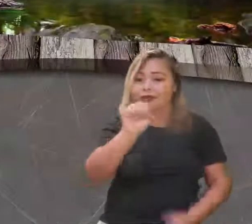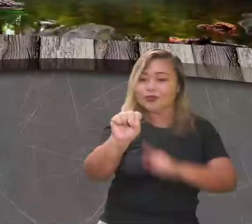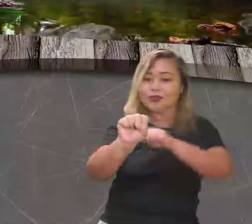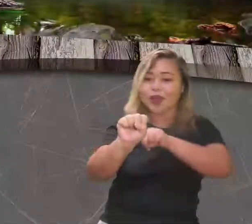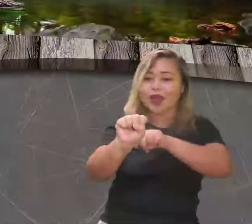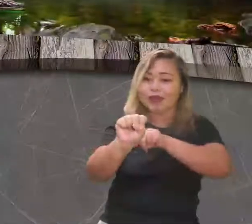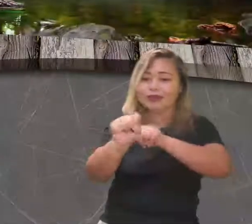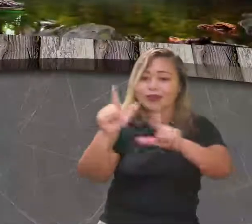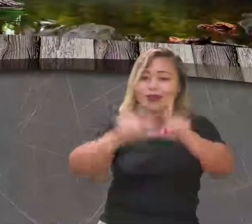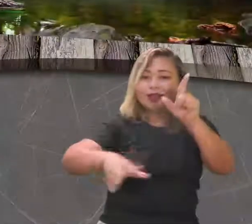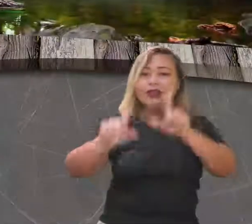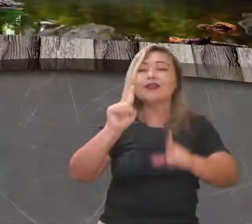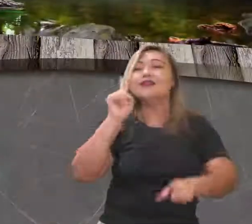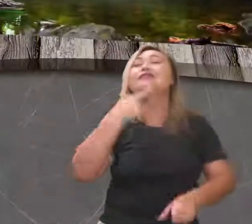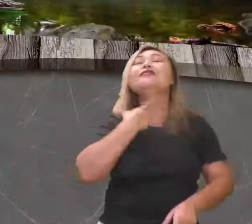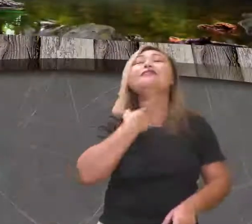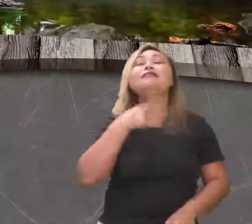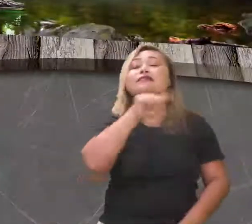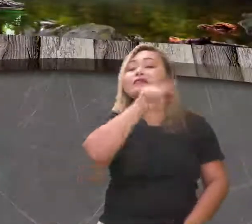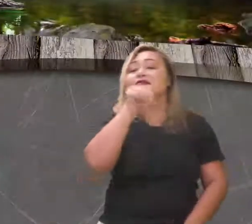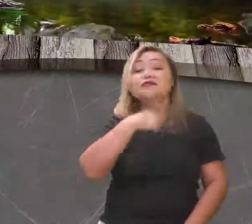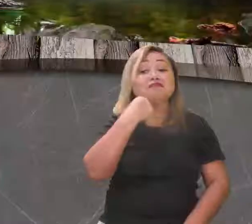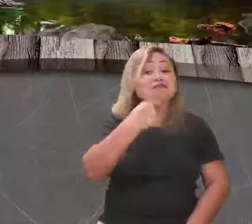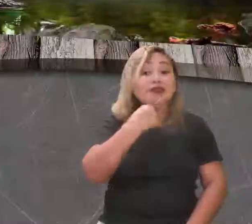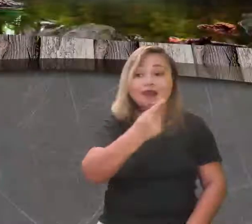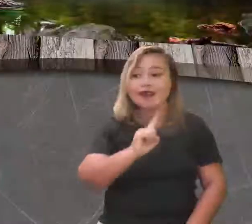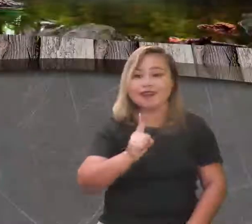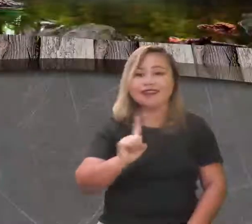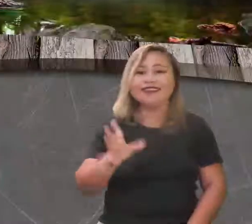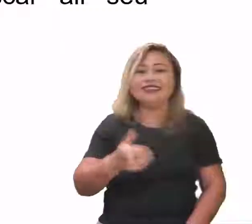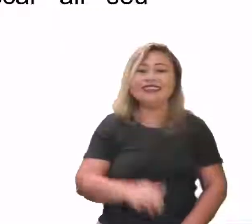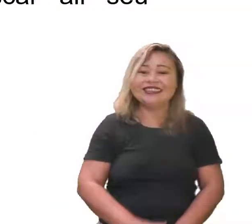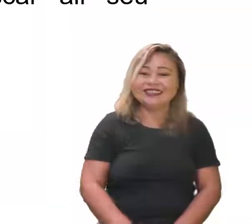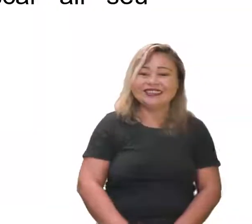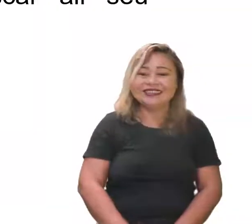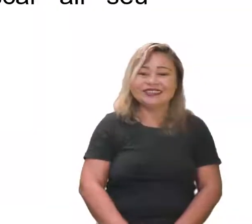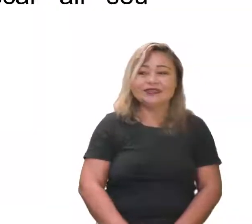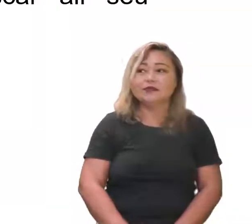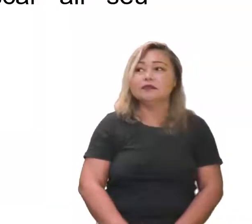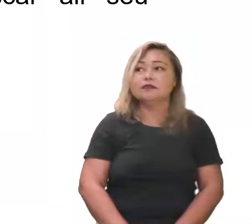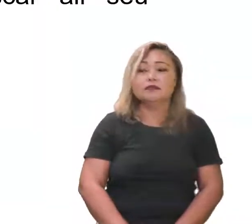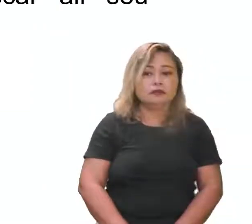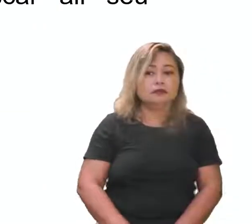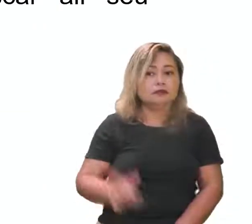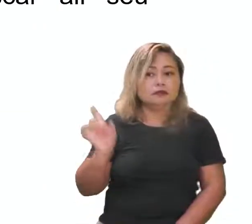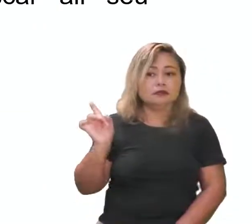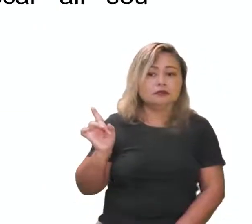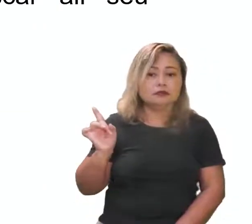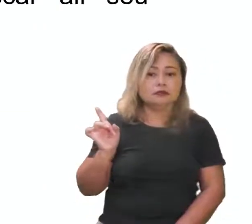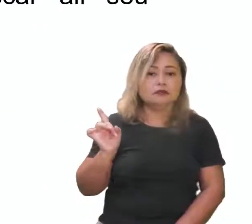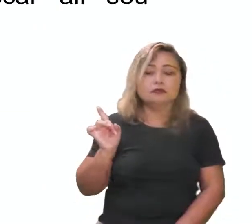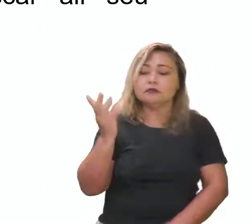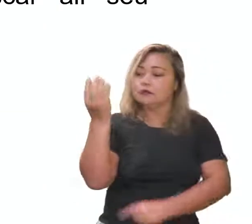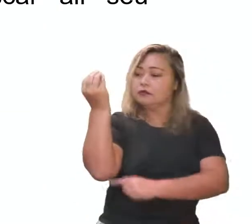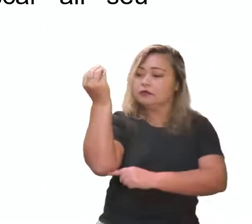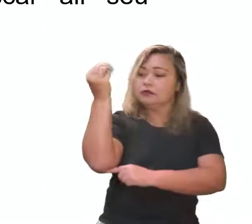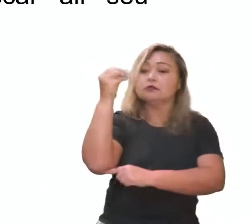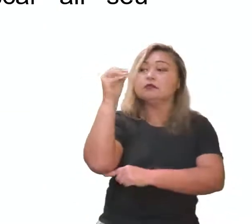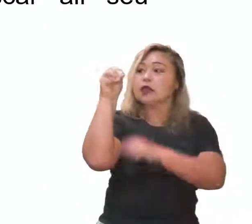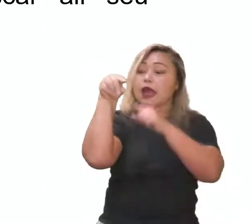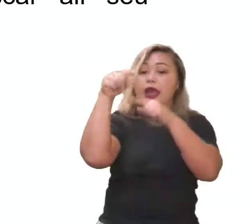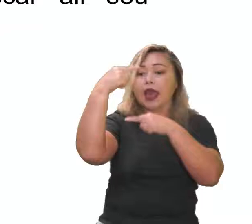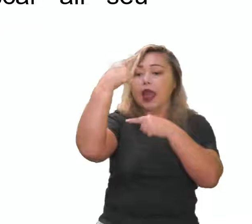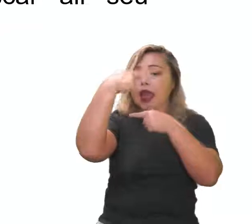né? Imagina fazer um S no meu pescoço, não daria, né? Joga lá. Então, olha só, ele abaixa a cabeça até